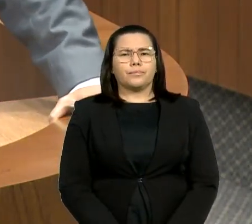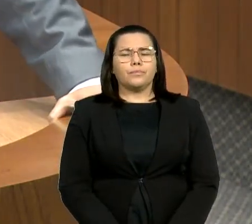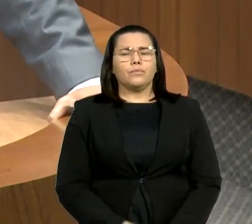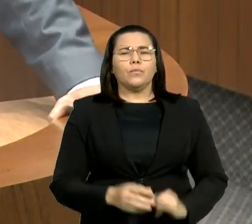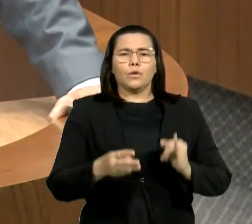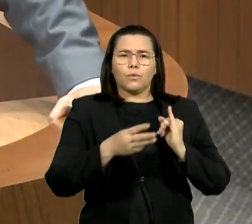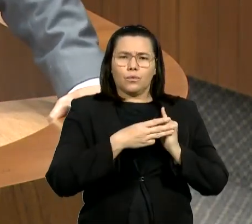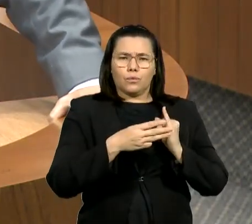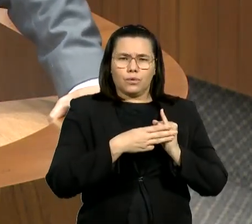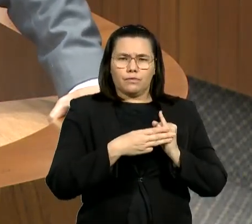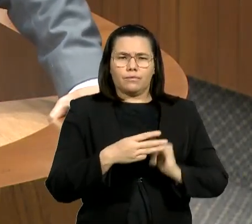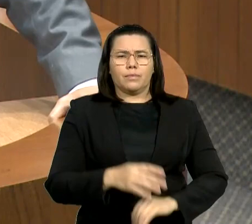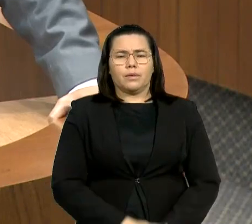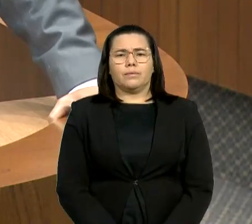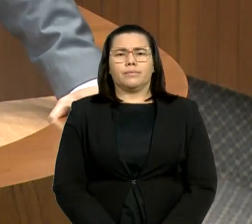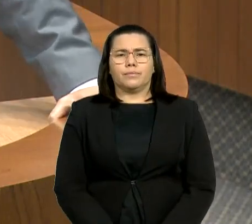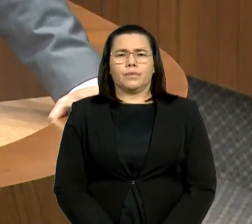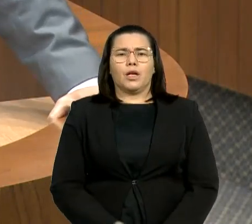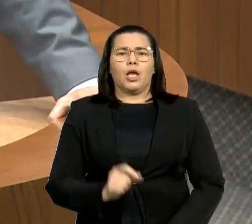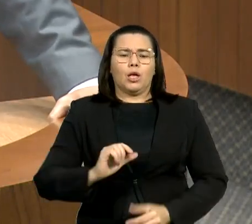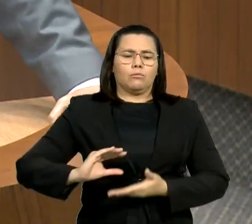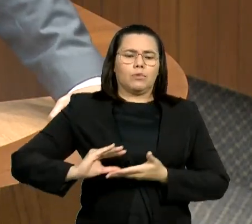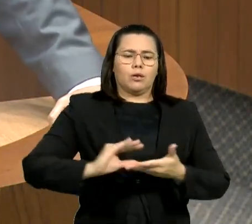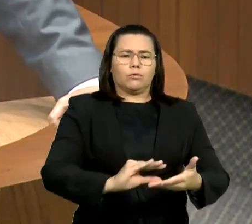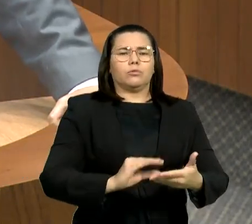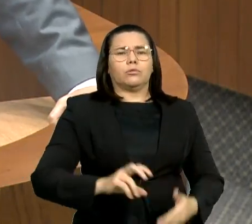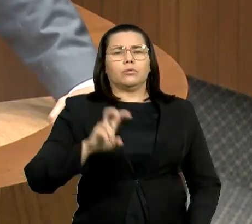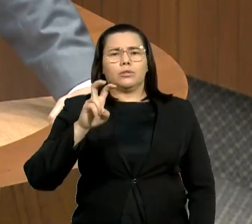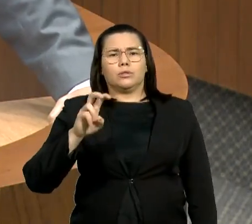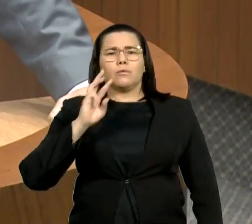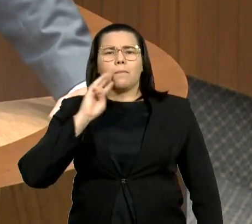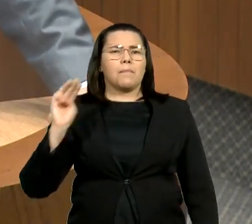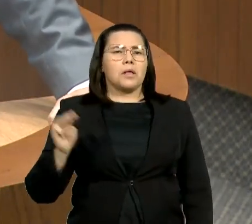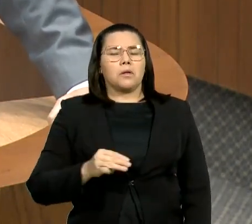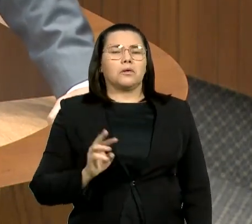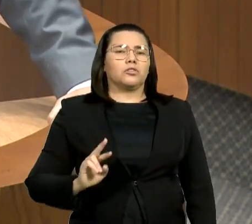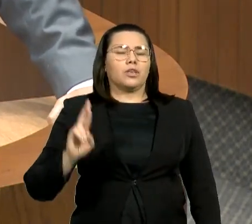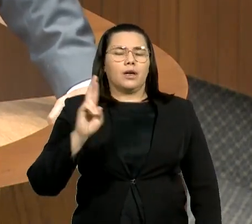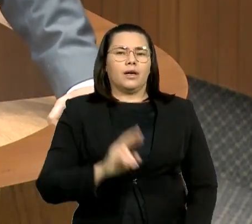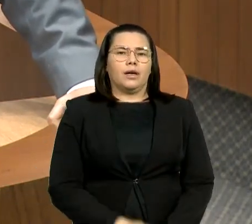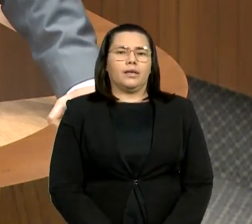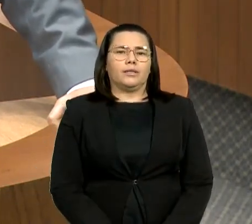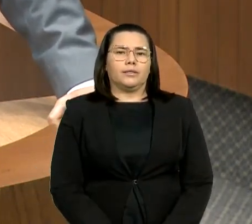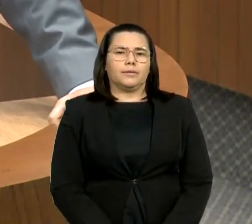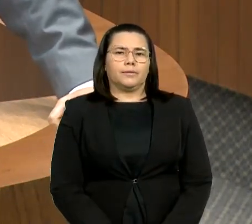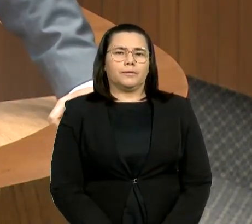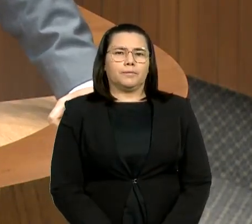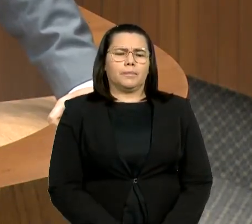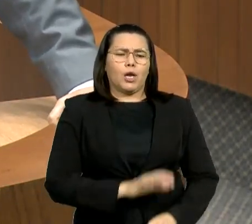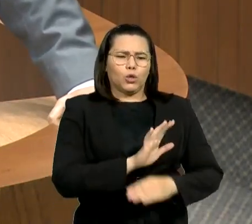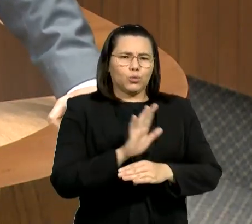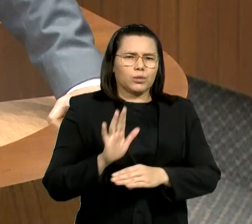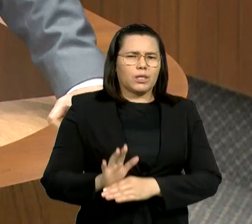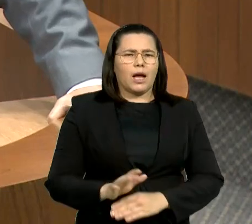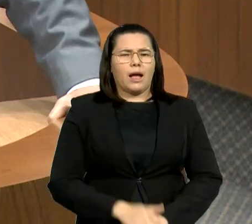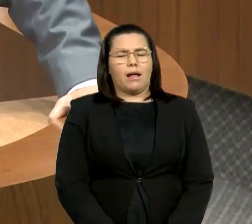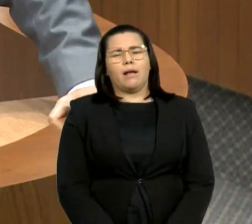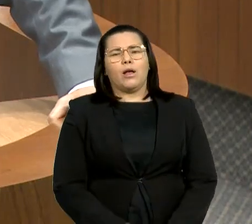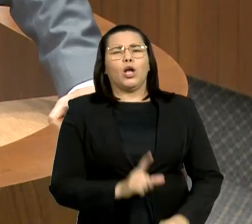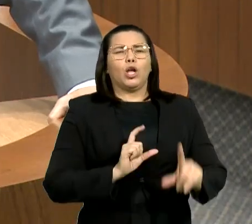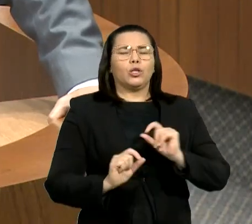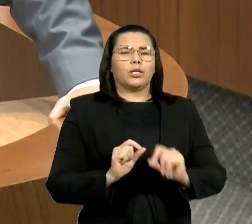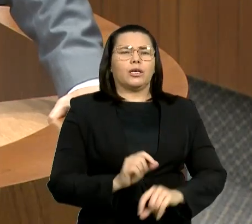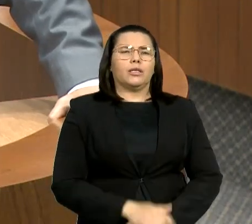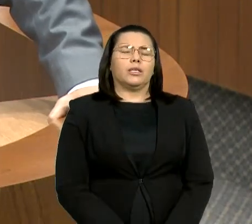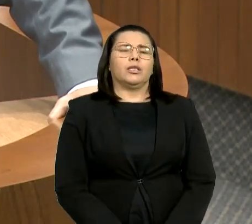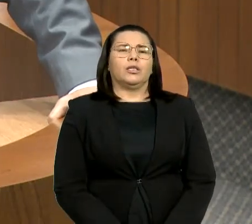milhões de reais para um projeto de assistência técnica e extensão rural para as comunidades